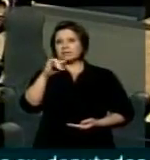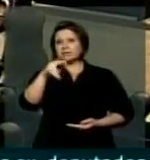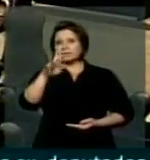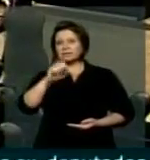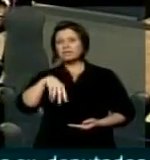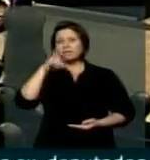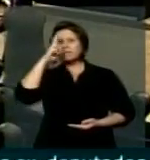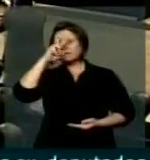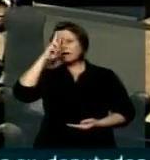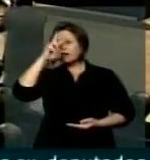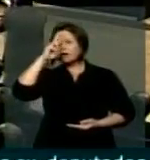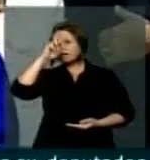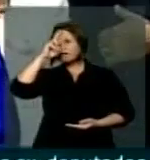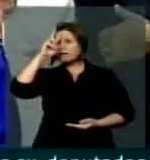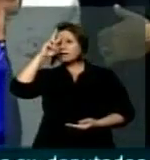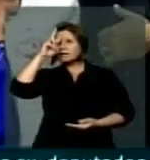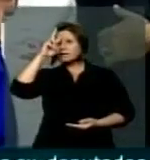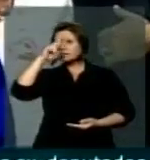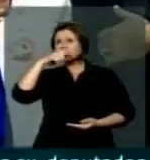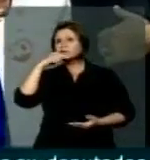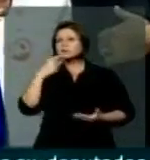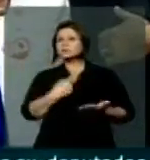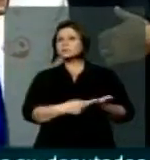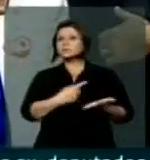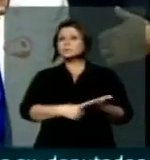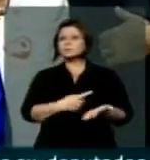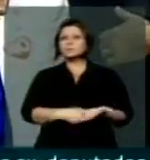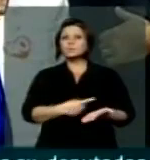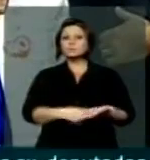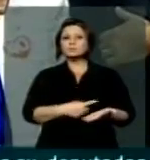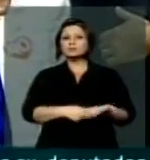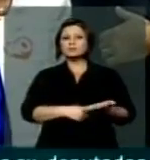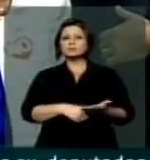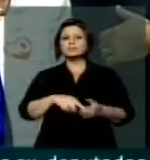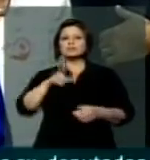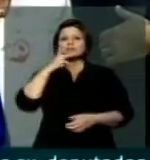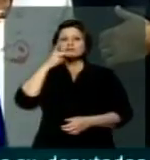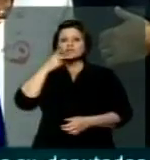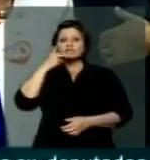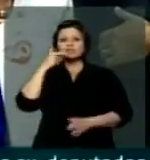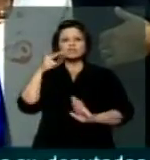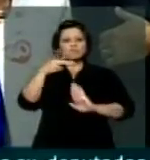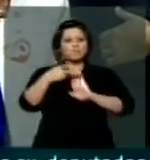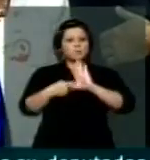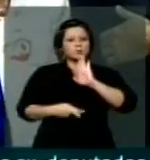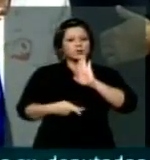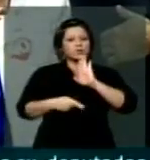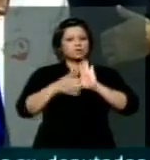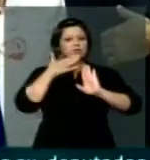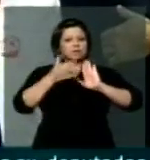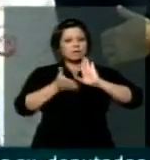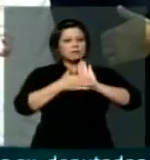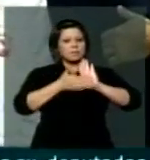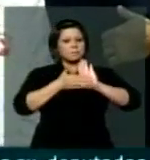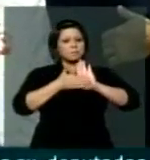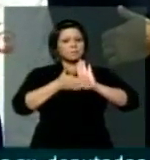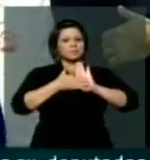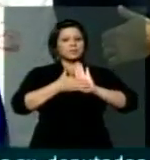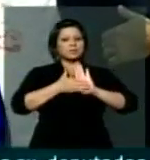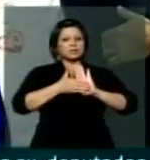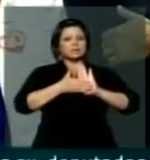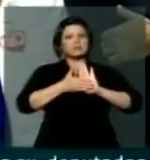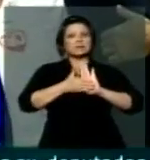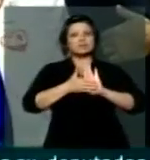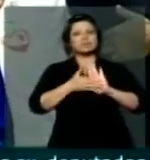como a memória, os compromissos, o discurso, o projeto, as propostas